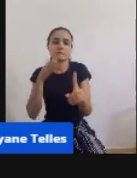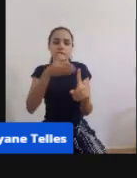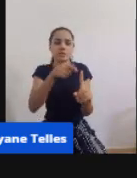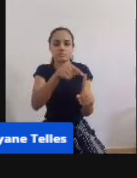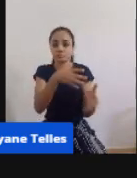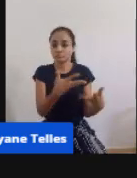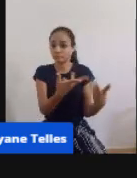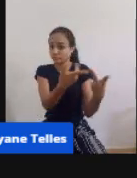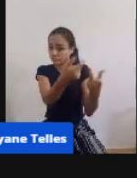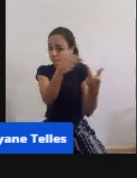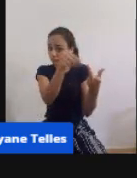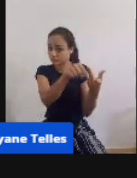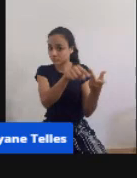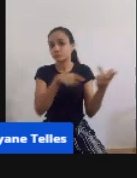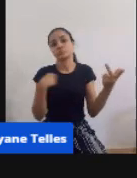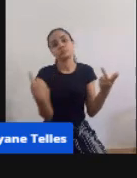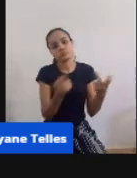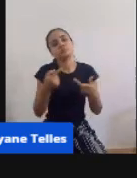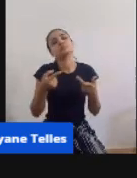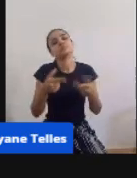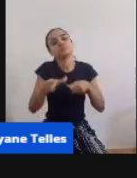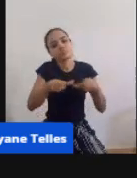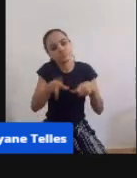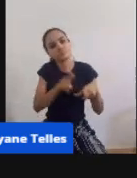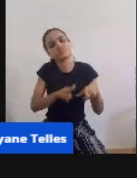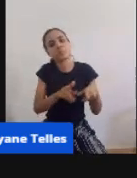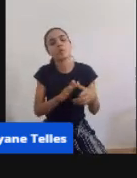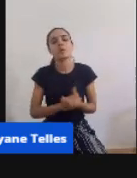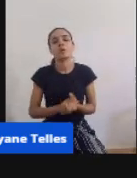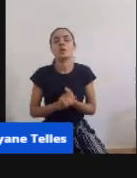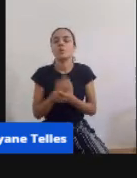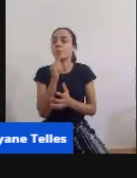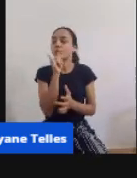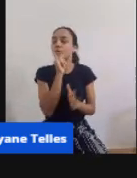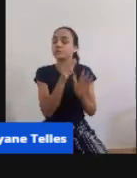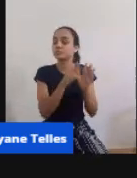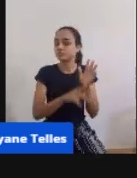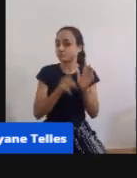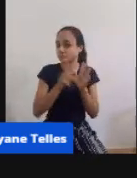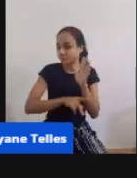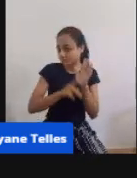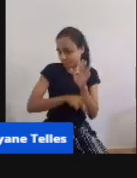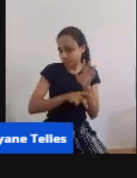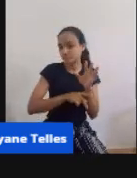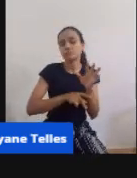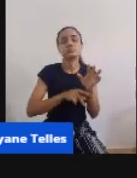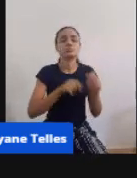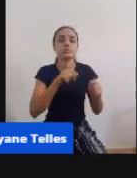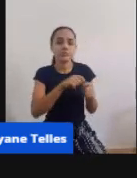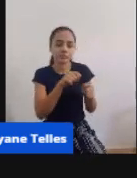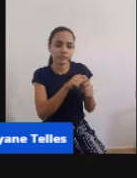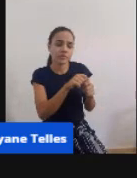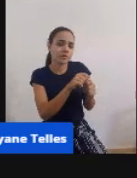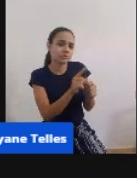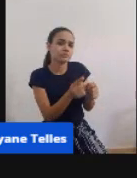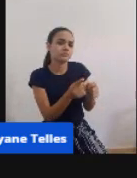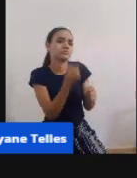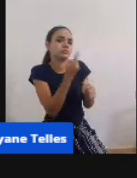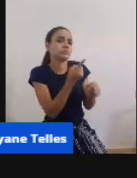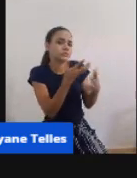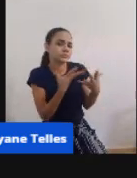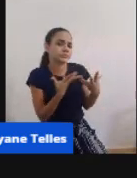me desculpem, se eu for fazer um plano de aula de uma determinada habilidade, eu preciso colocar, então,